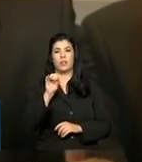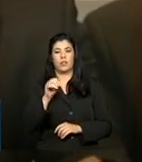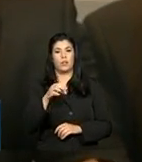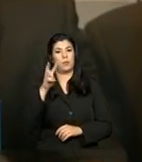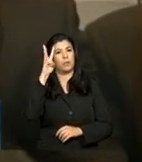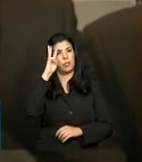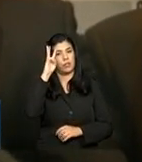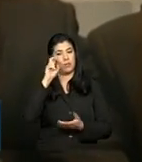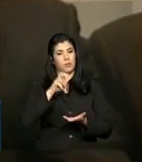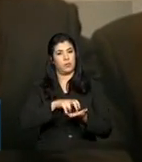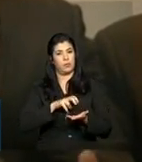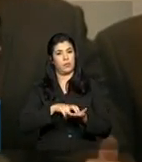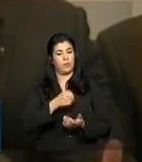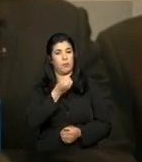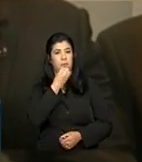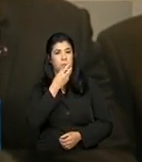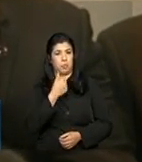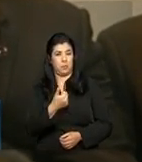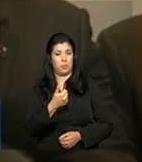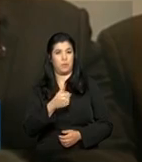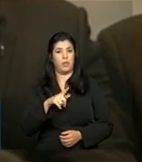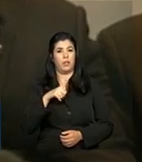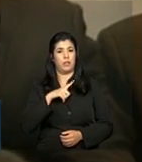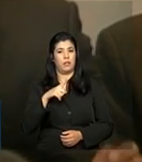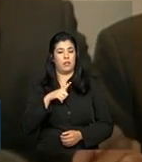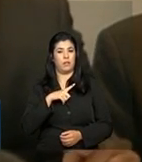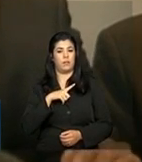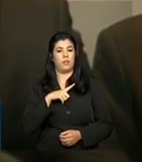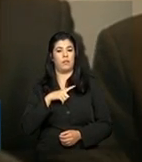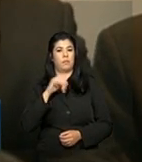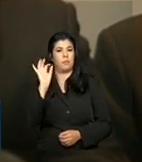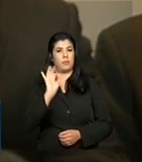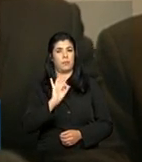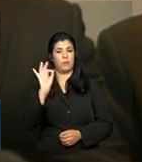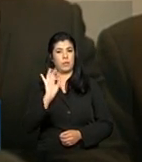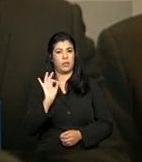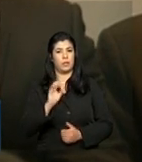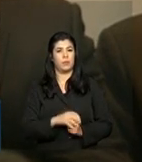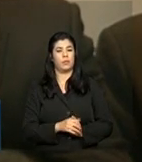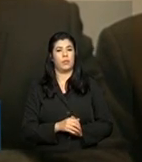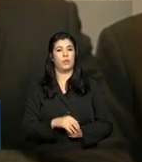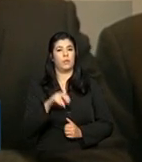terça-feira como satisfatório. Nós tivemos em percentual de RAP,